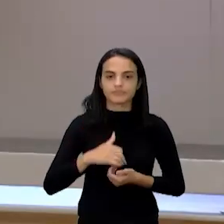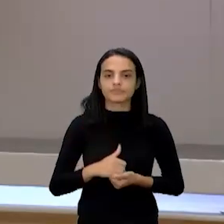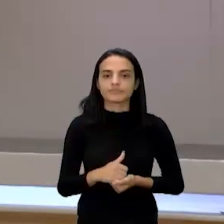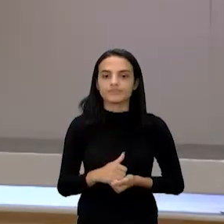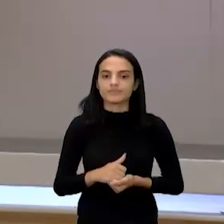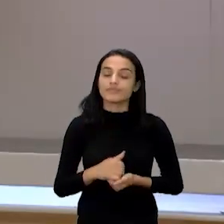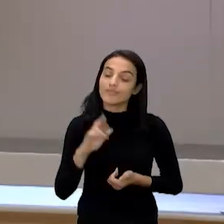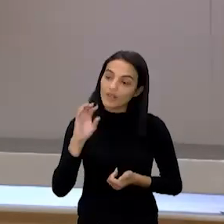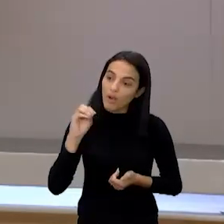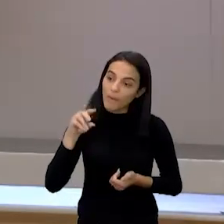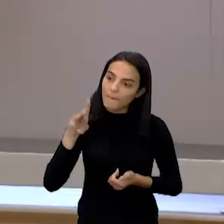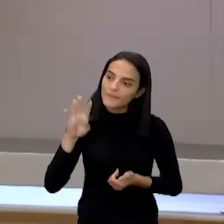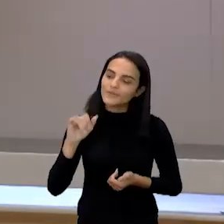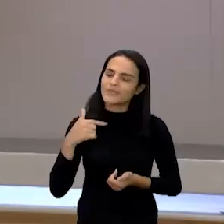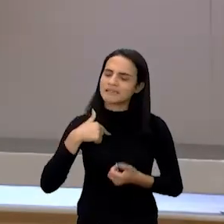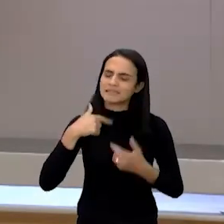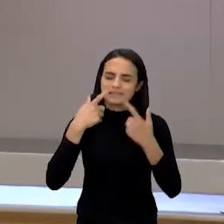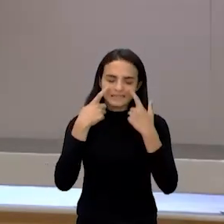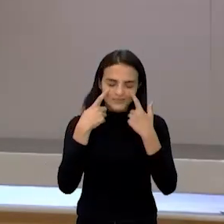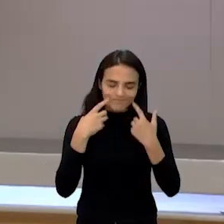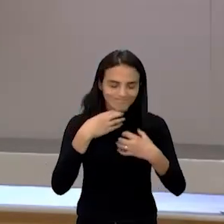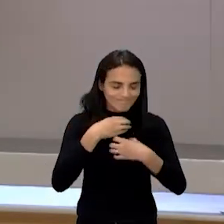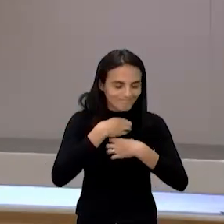Robson, eu me emocionei